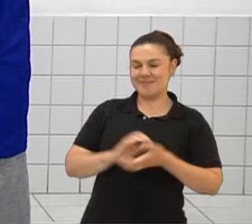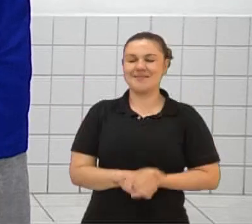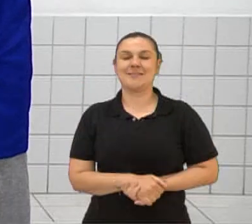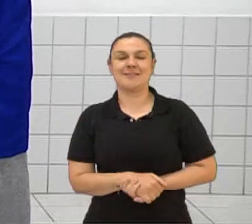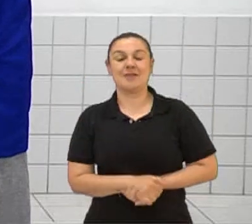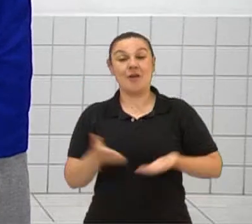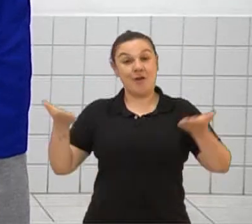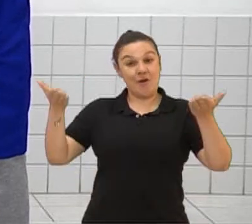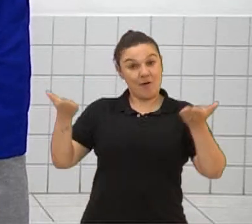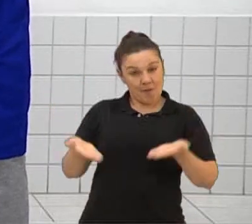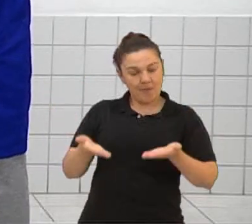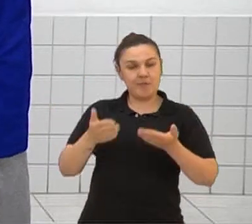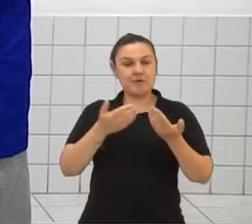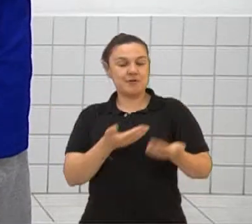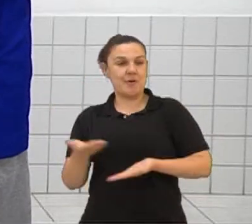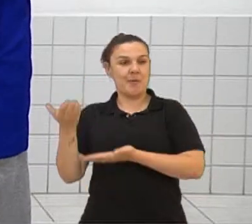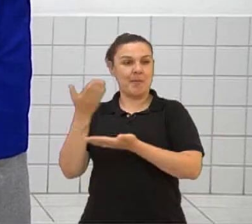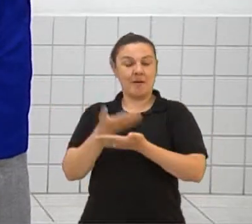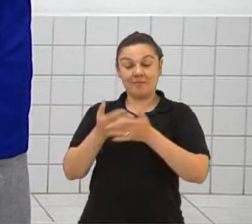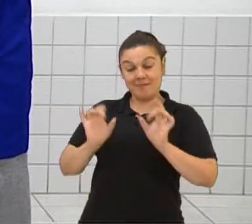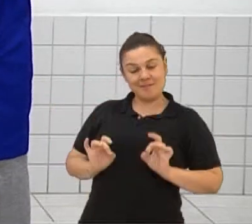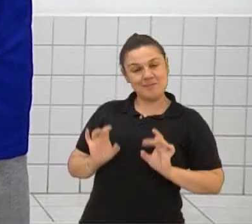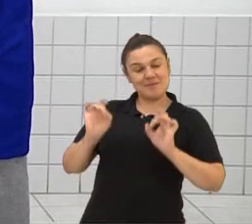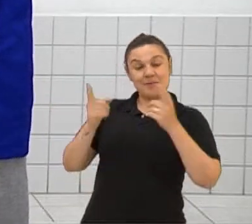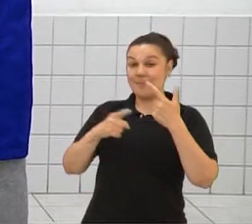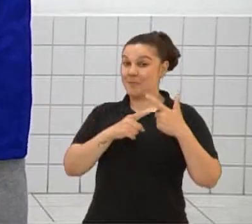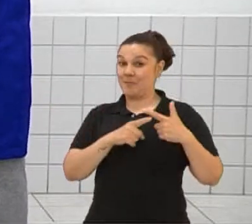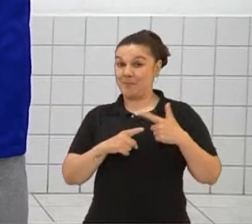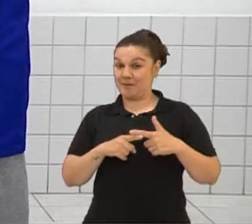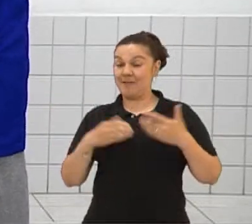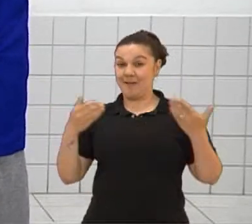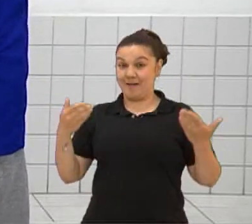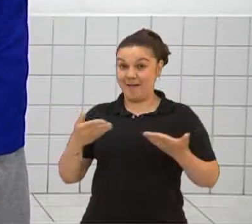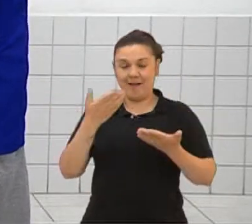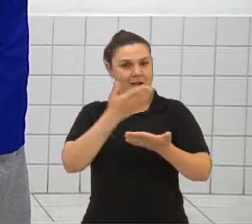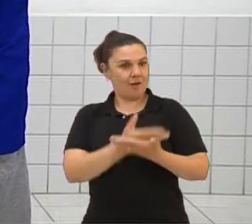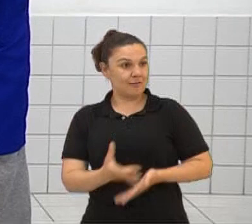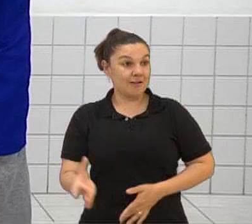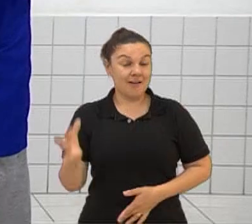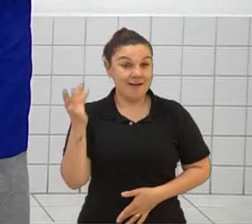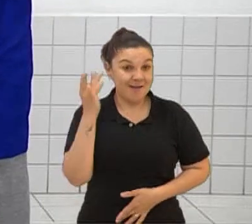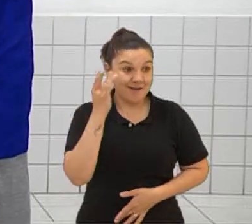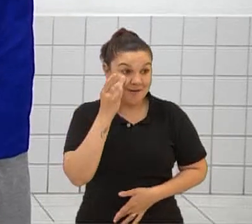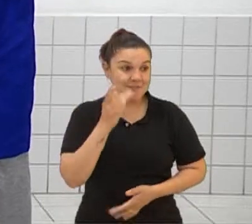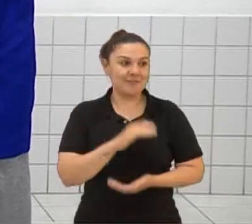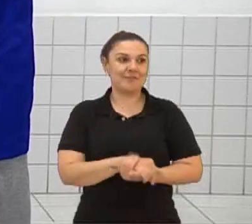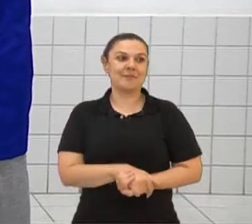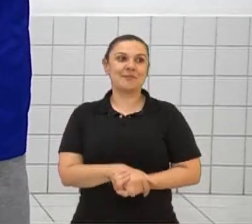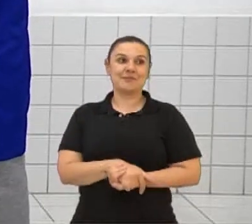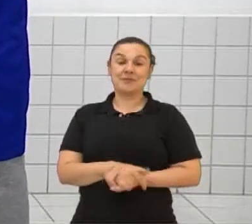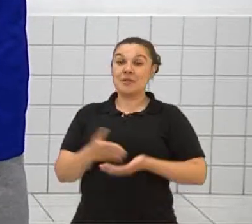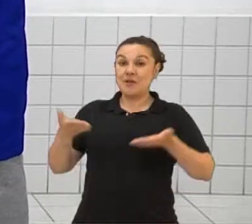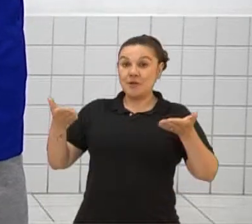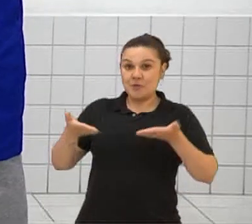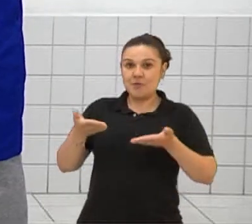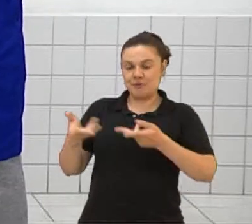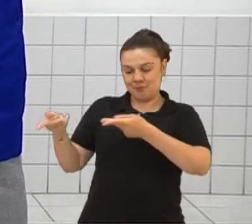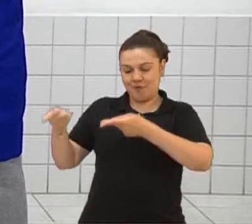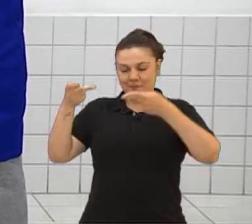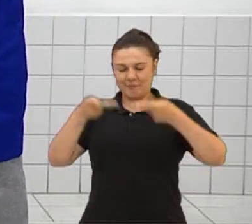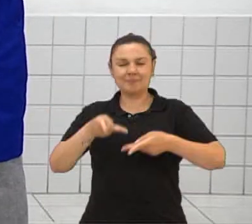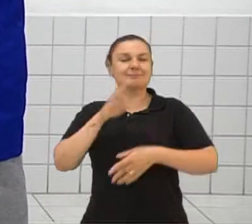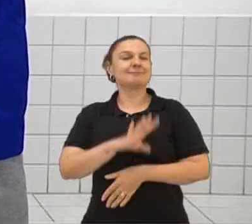Física. E hoje é uma aula muito especial, pois é uma aula ao vivo. E hoje eu também trouxe aí um convidado